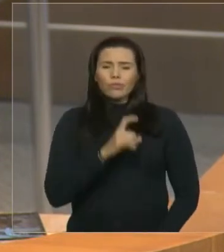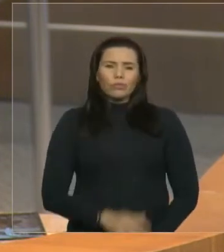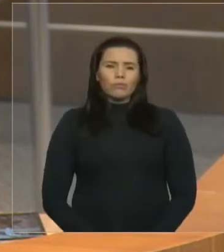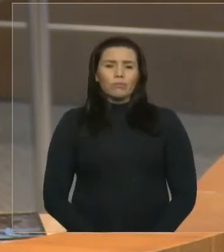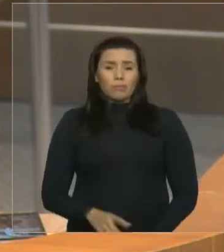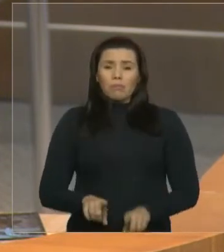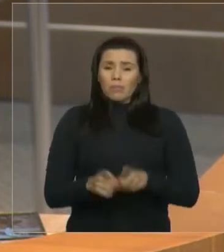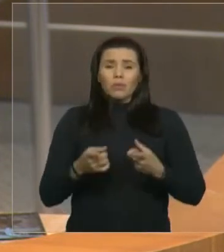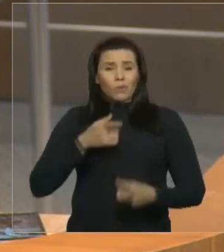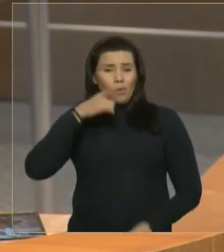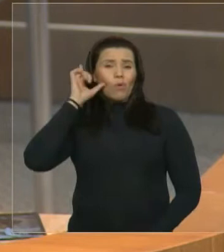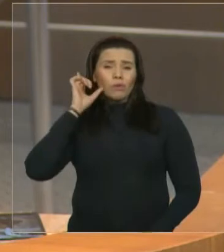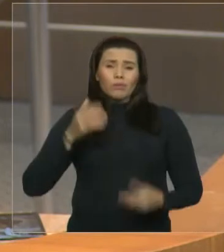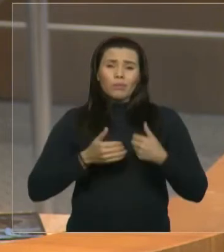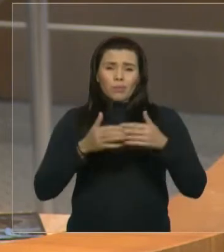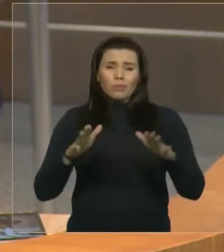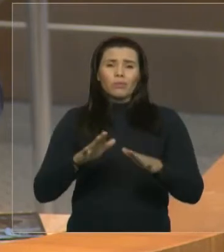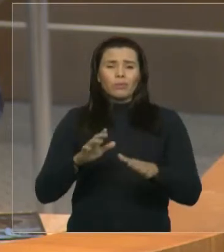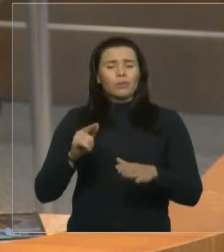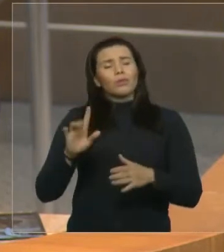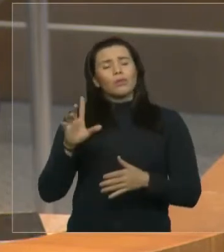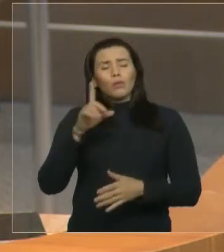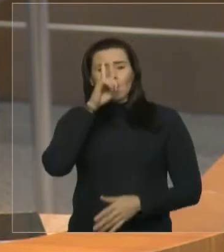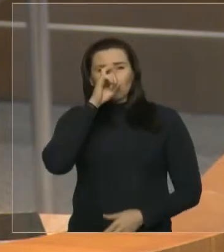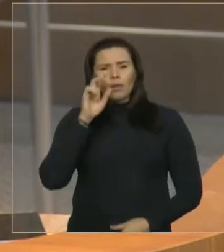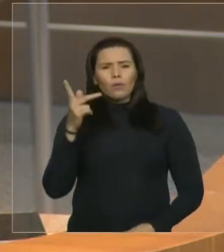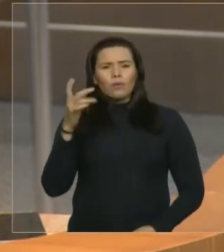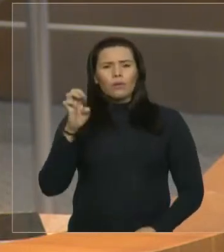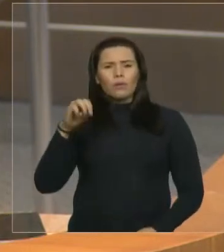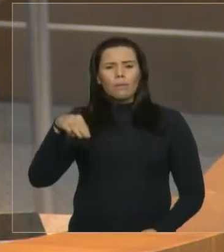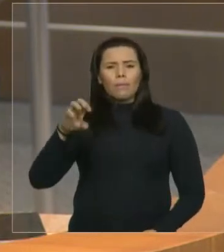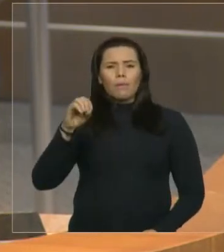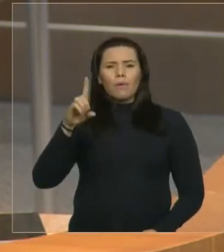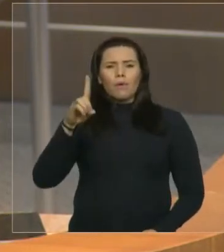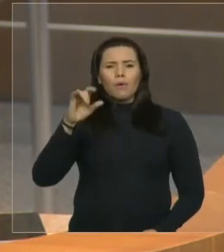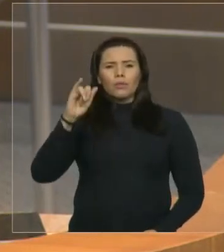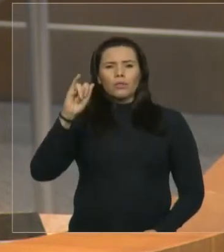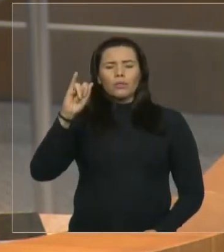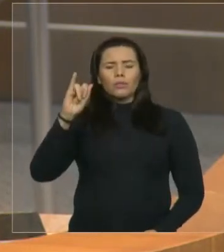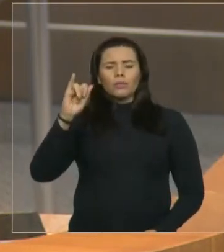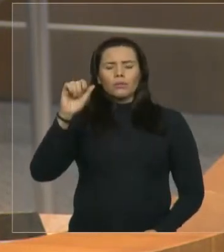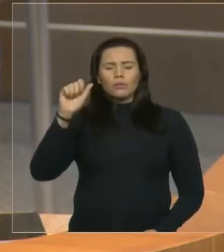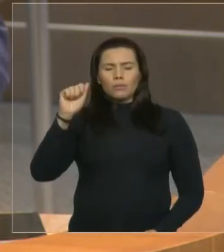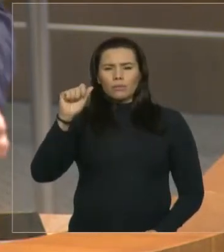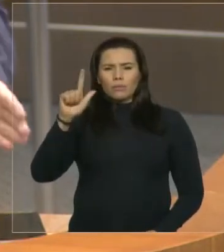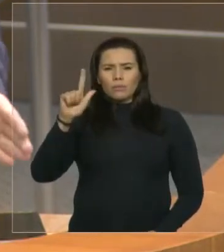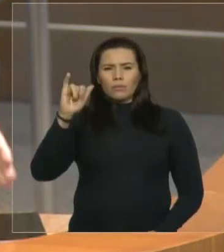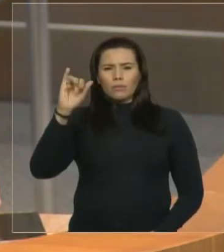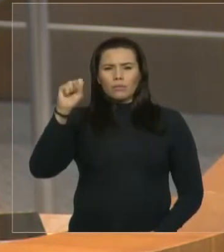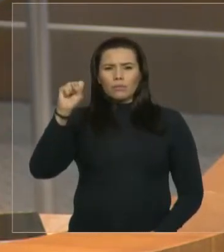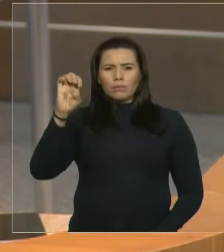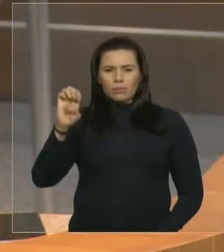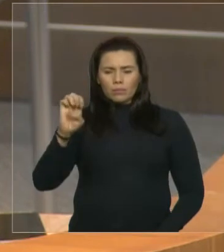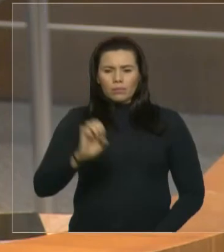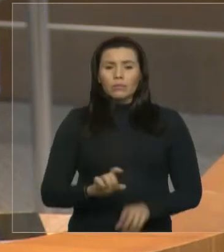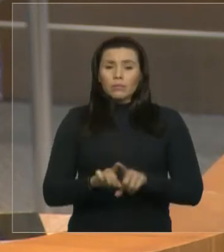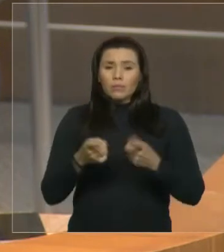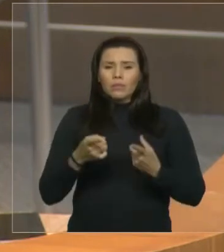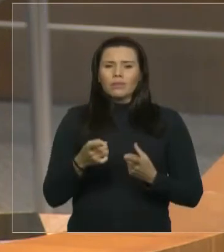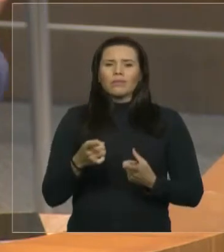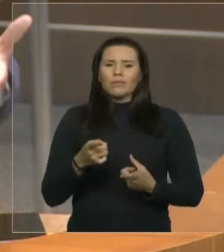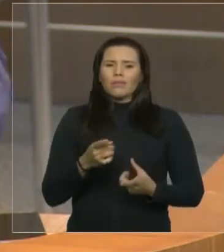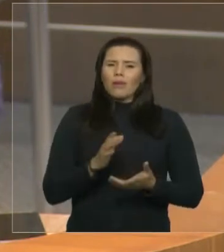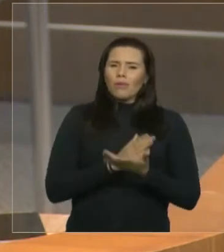tem gente que só consegue enxergar o que é ruim, o que é de dificuldade,